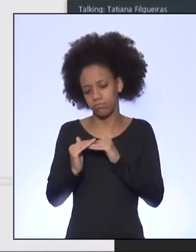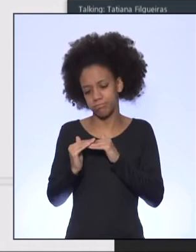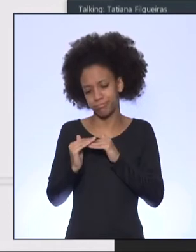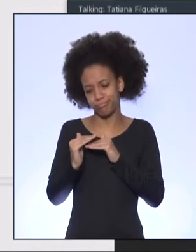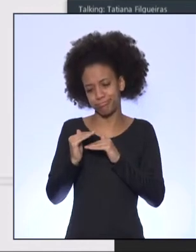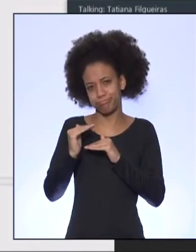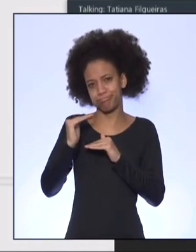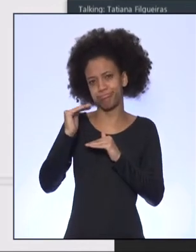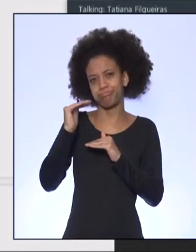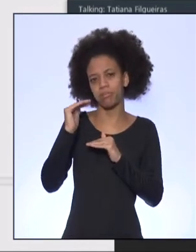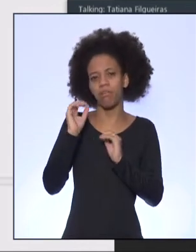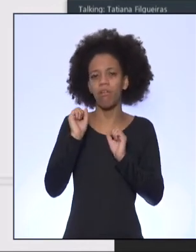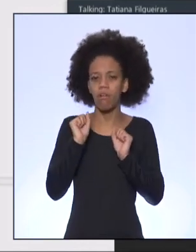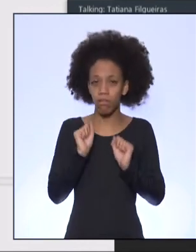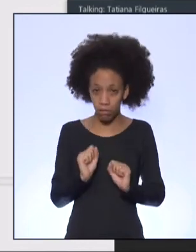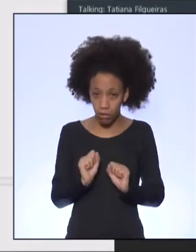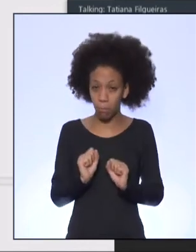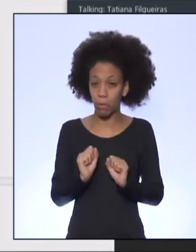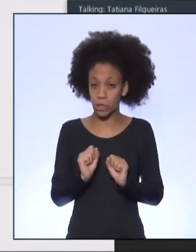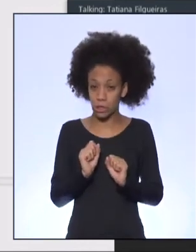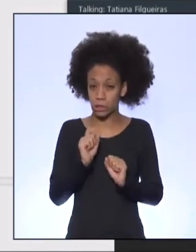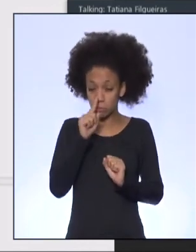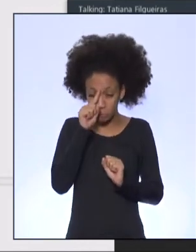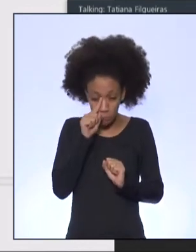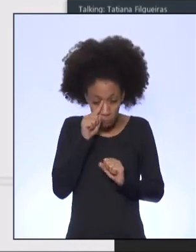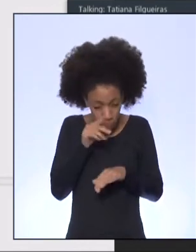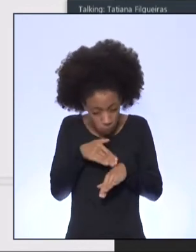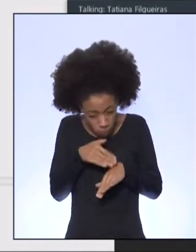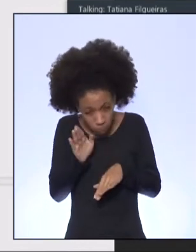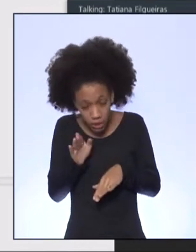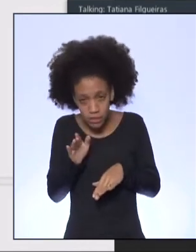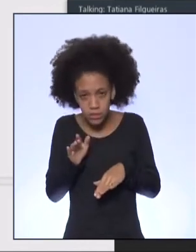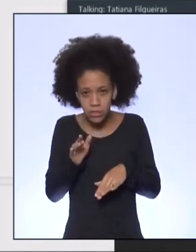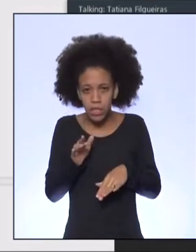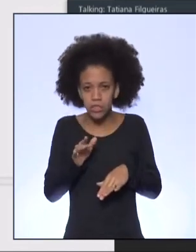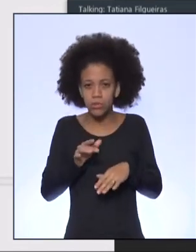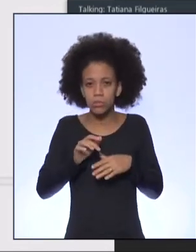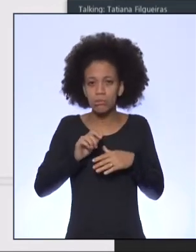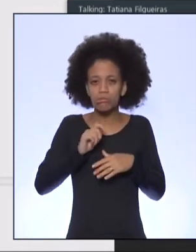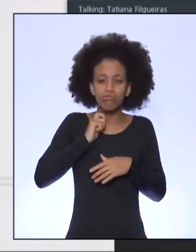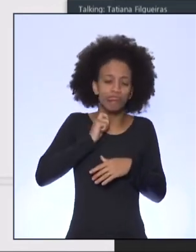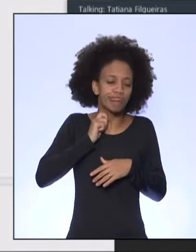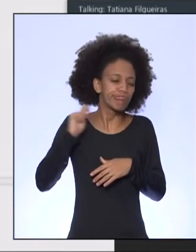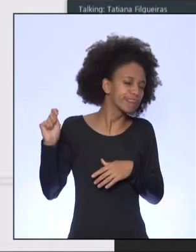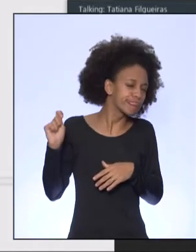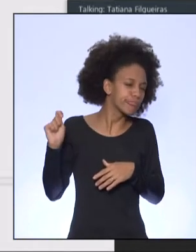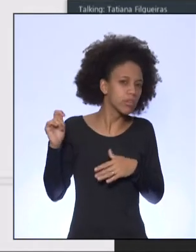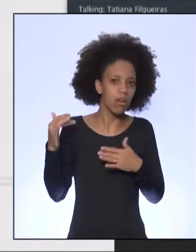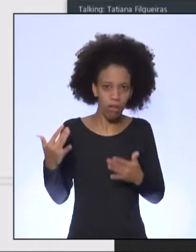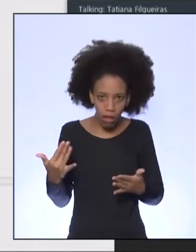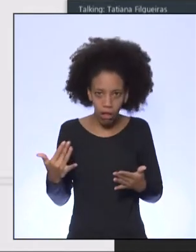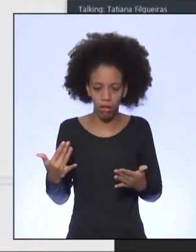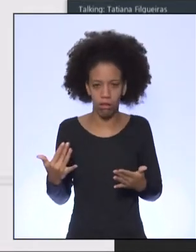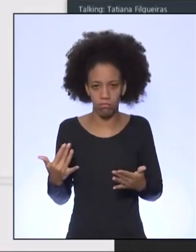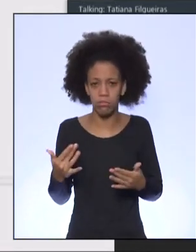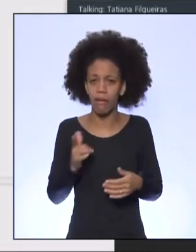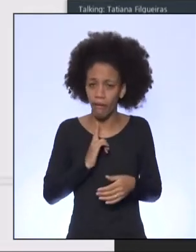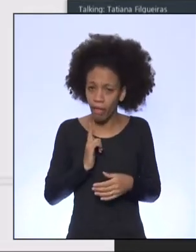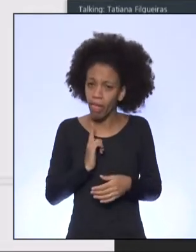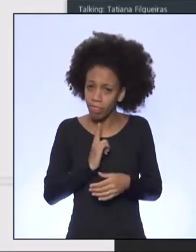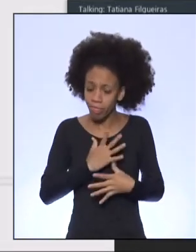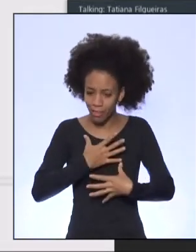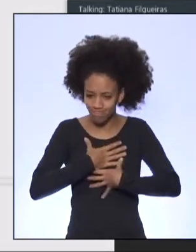pode levar a casos muito mais graves como automutilação e suicídio, né? A gente tem dados aí da OCDE que mostram